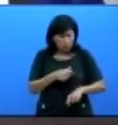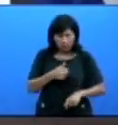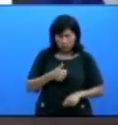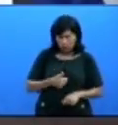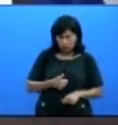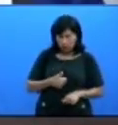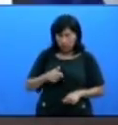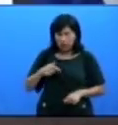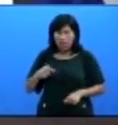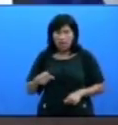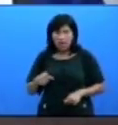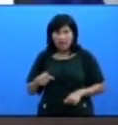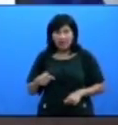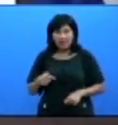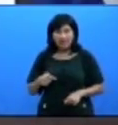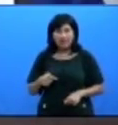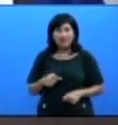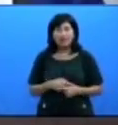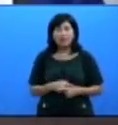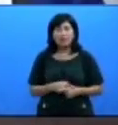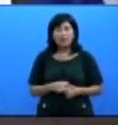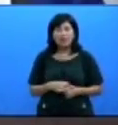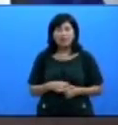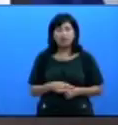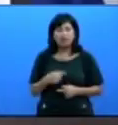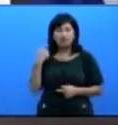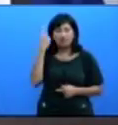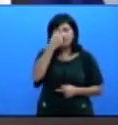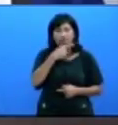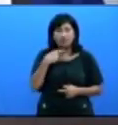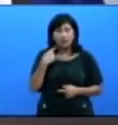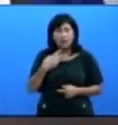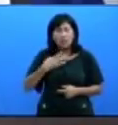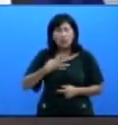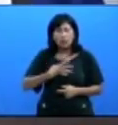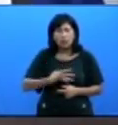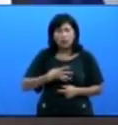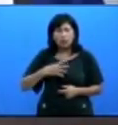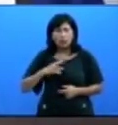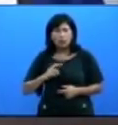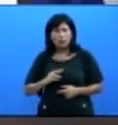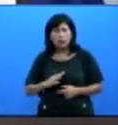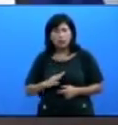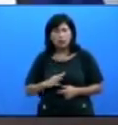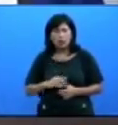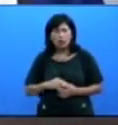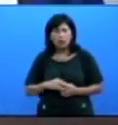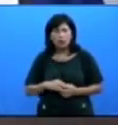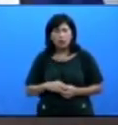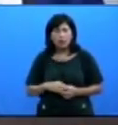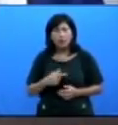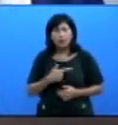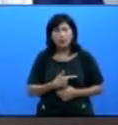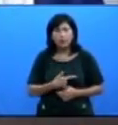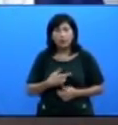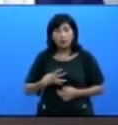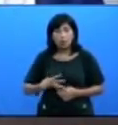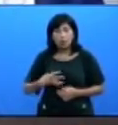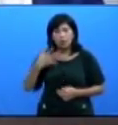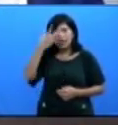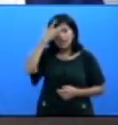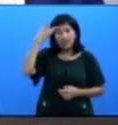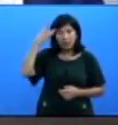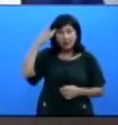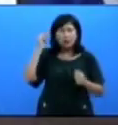nós entramos em contato com a comissão de 24 pessoas, mais alguns membros de apoio, como o Bombinha, a quem a